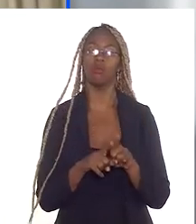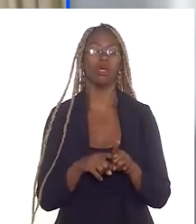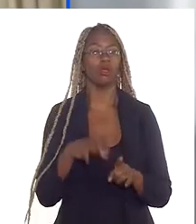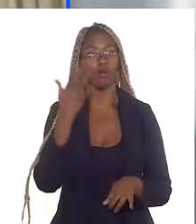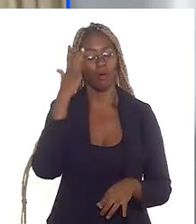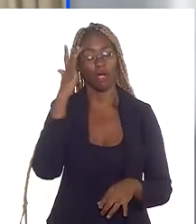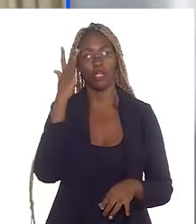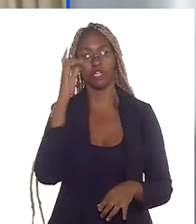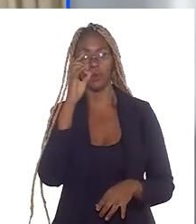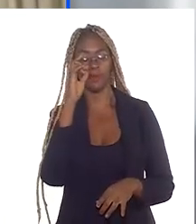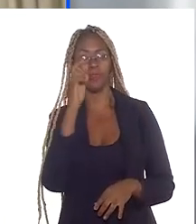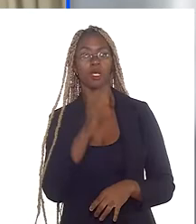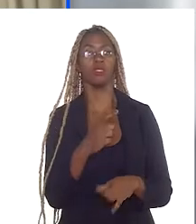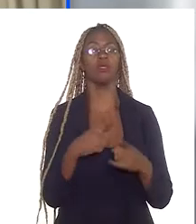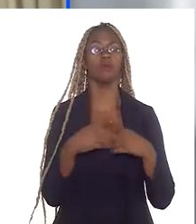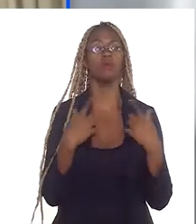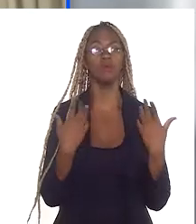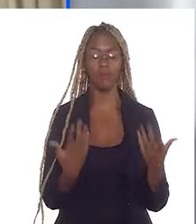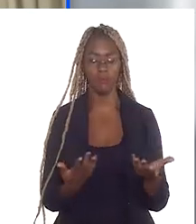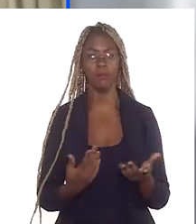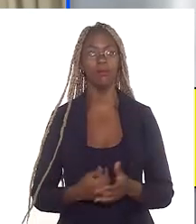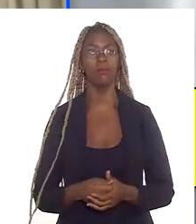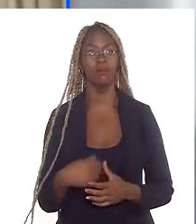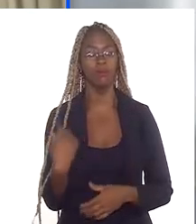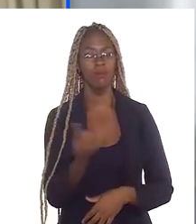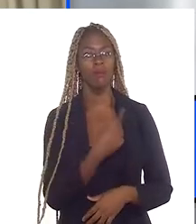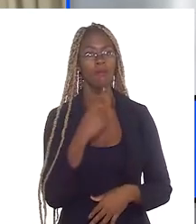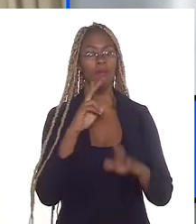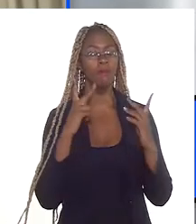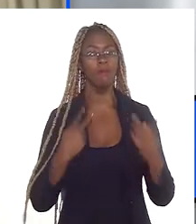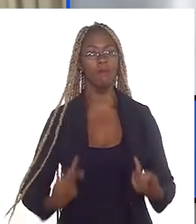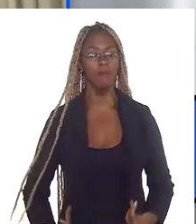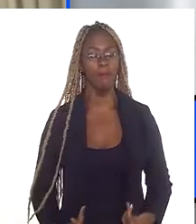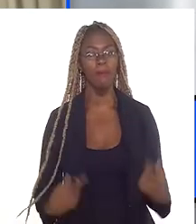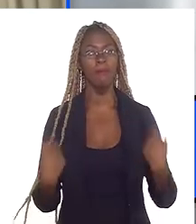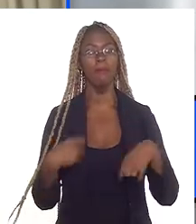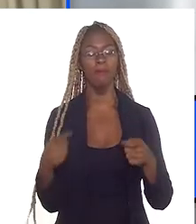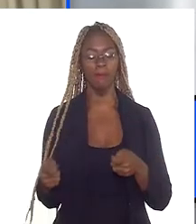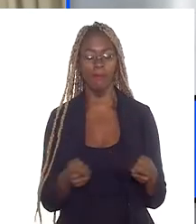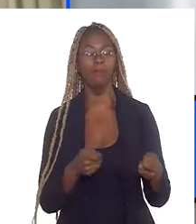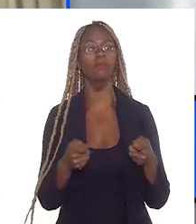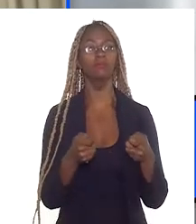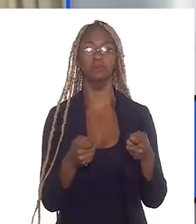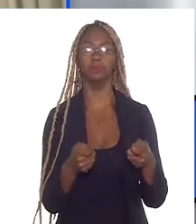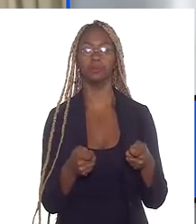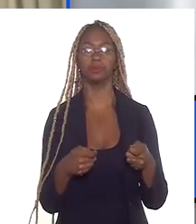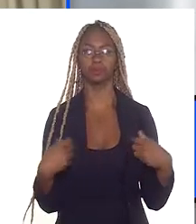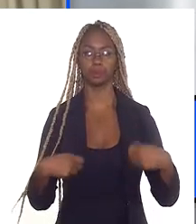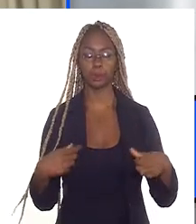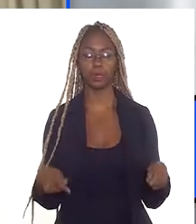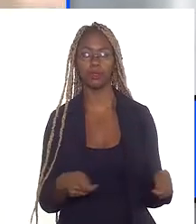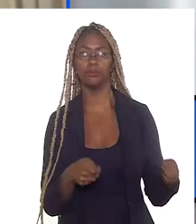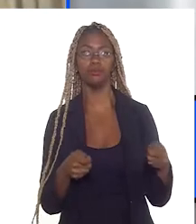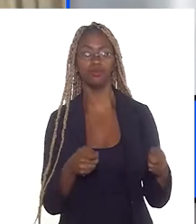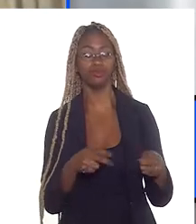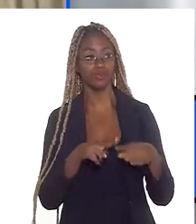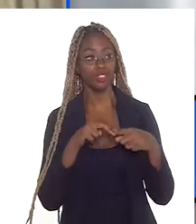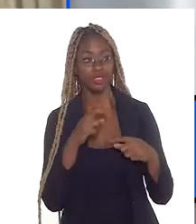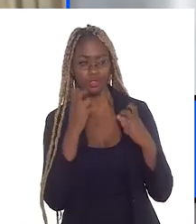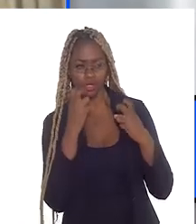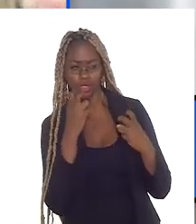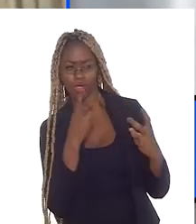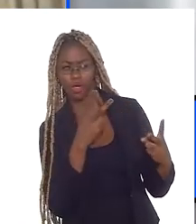também o termo interessante porque porque nós seres humanos a gente precisa de controle é por isso que a gente